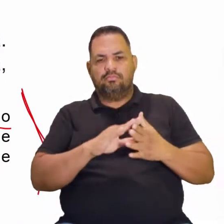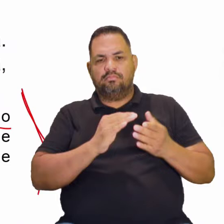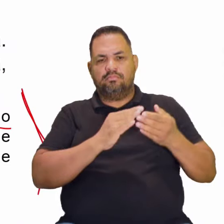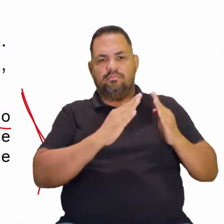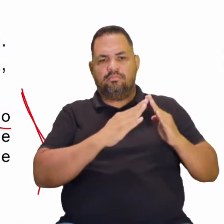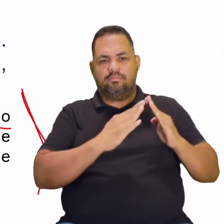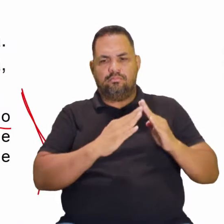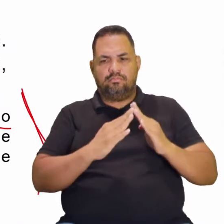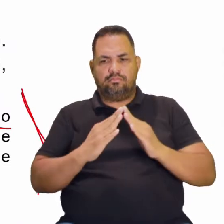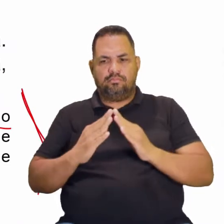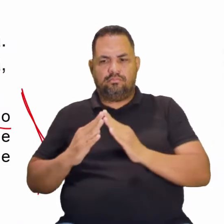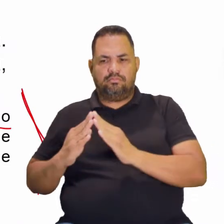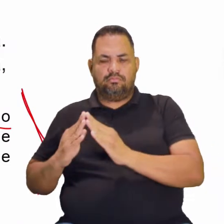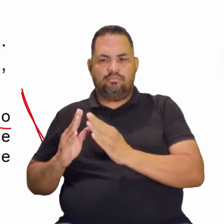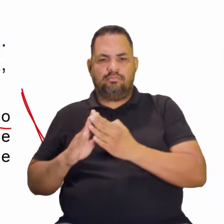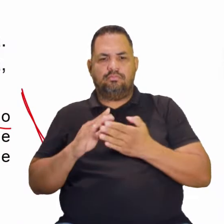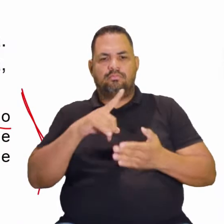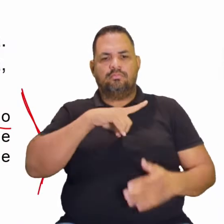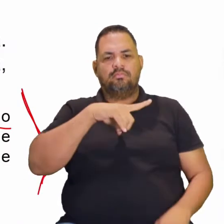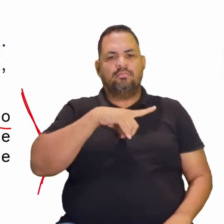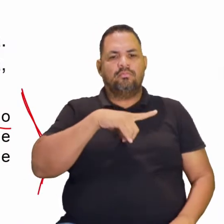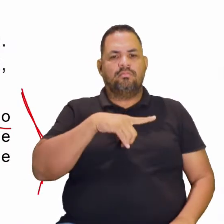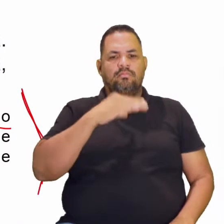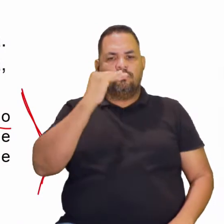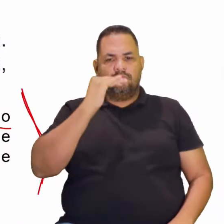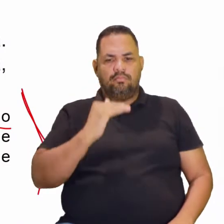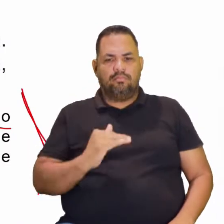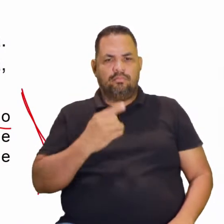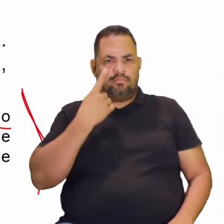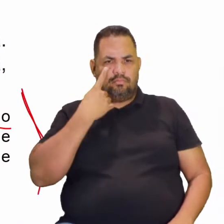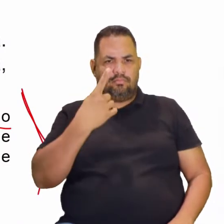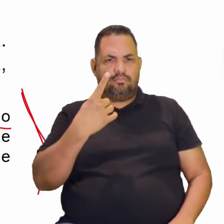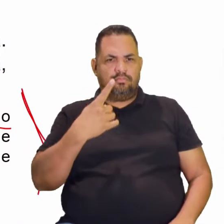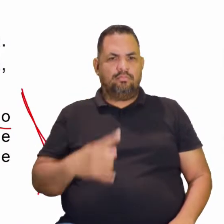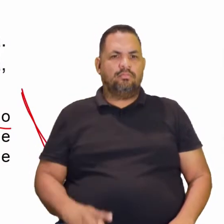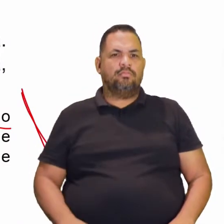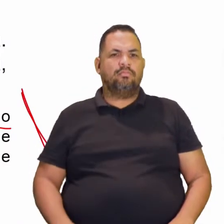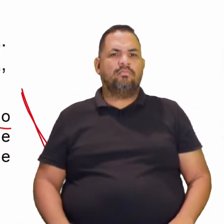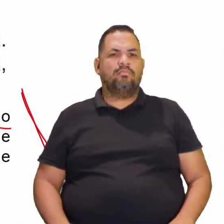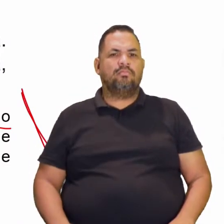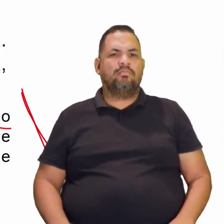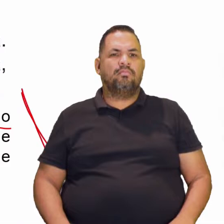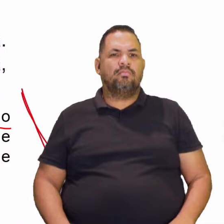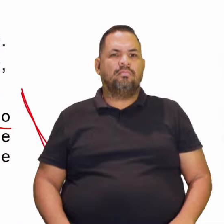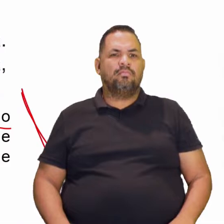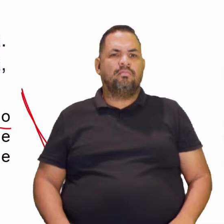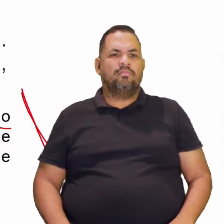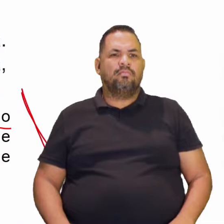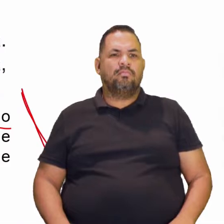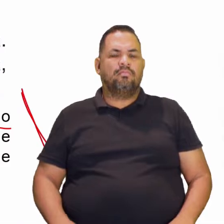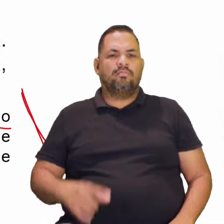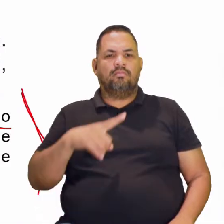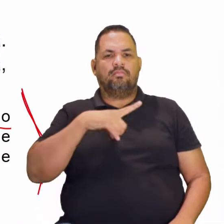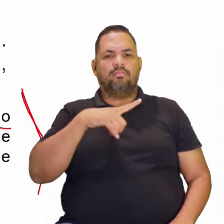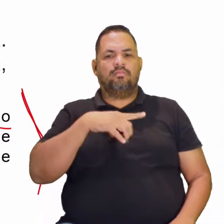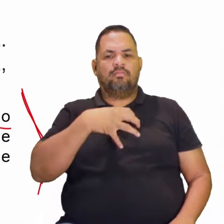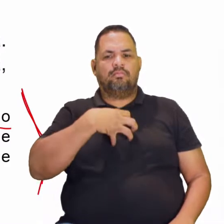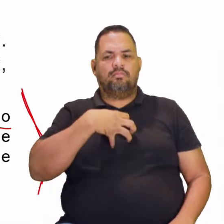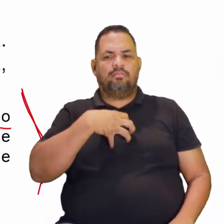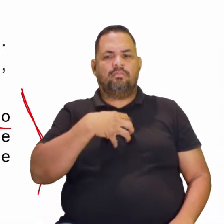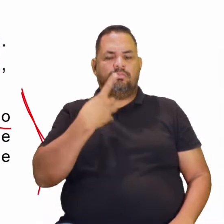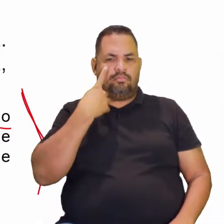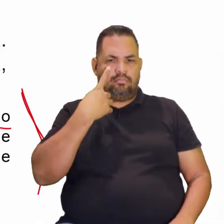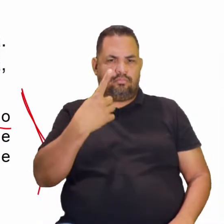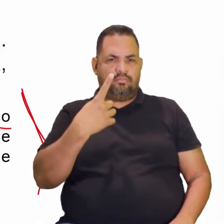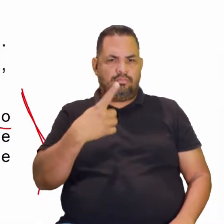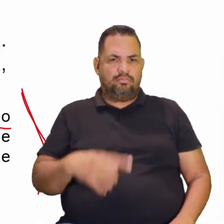Então, você dá uma olhada lá e você vê que realmente, quando a gente olha assim ao longo, a gente vai tendo essa sensação, né?